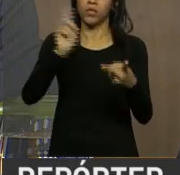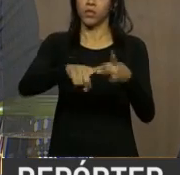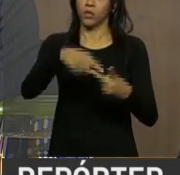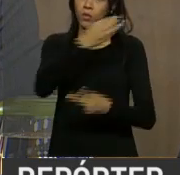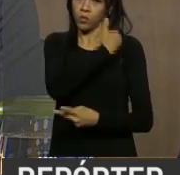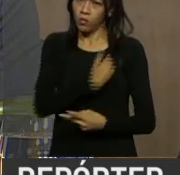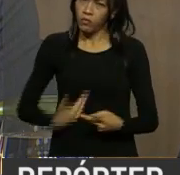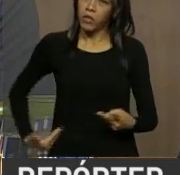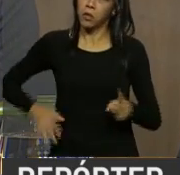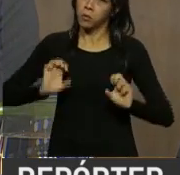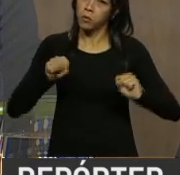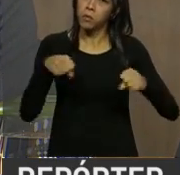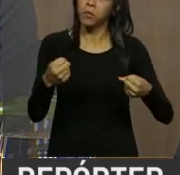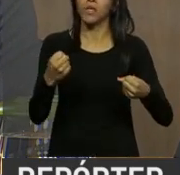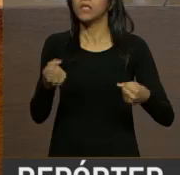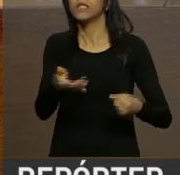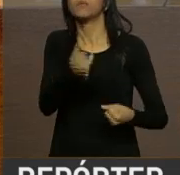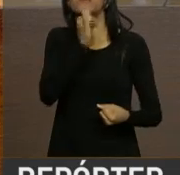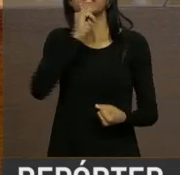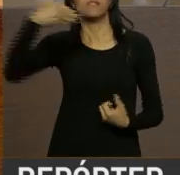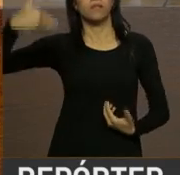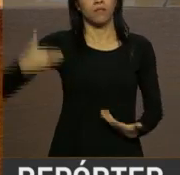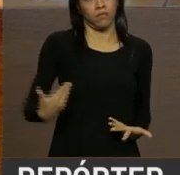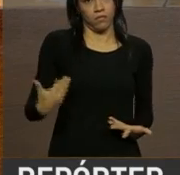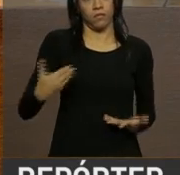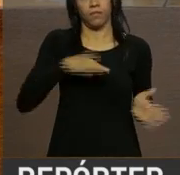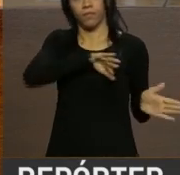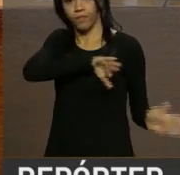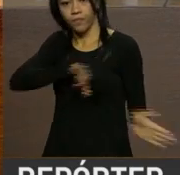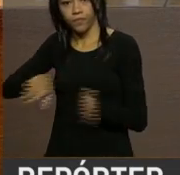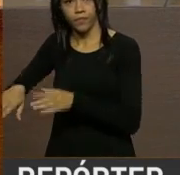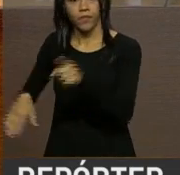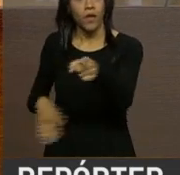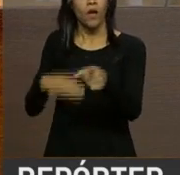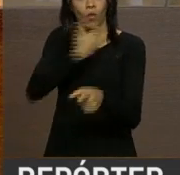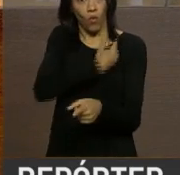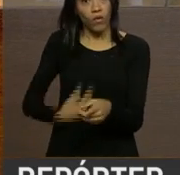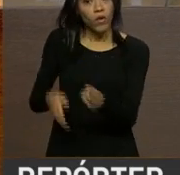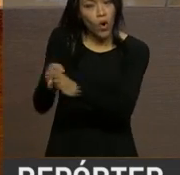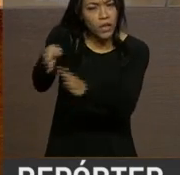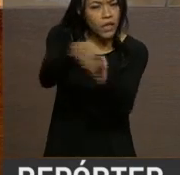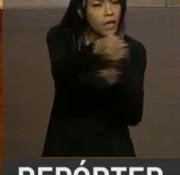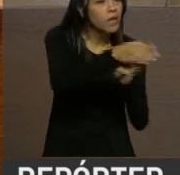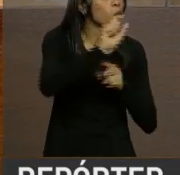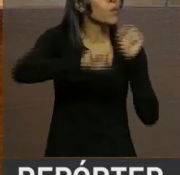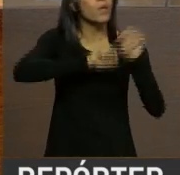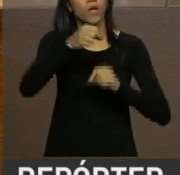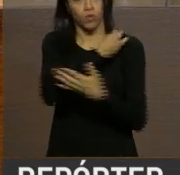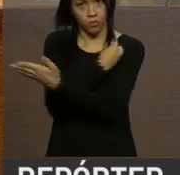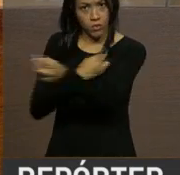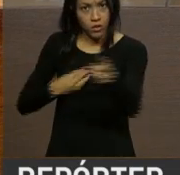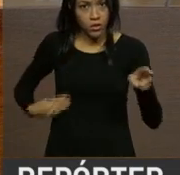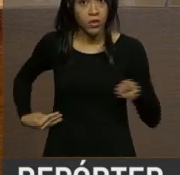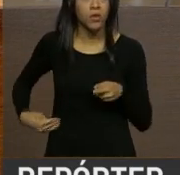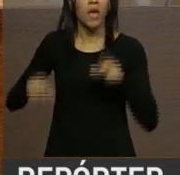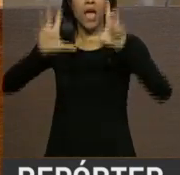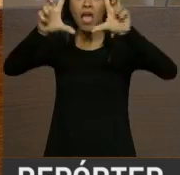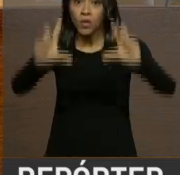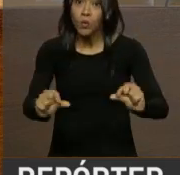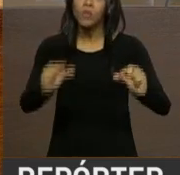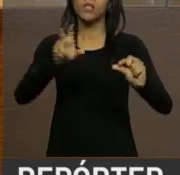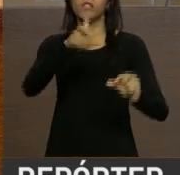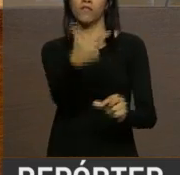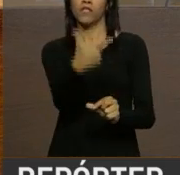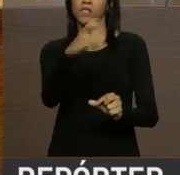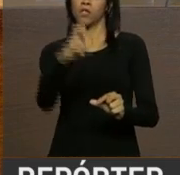no sentido de dar o exemplo. A orientação do governo é para que, num primeiro momento, os ministros reduzam em